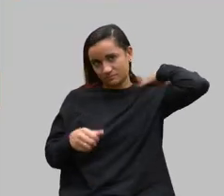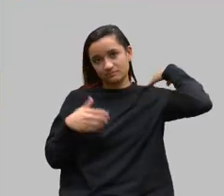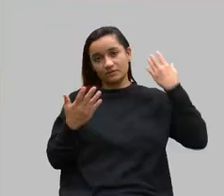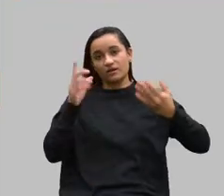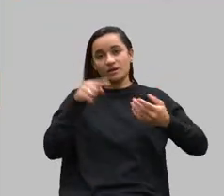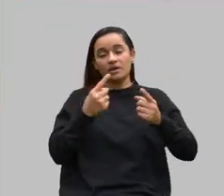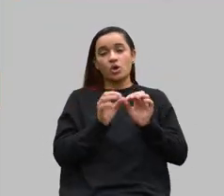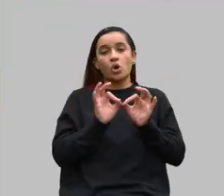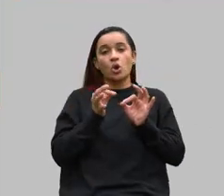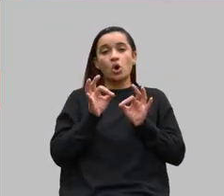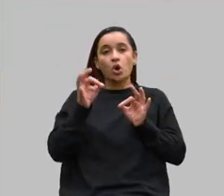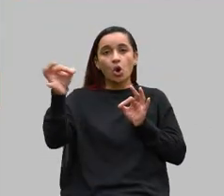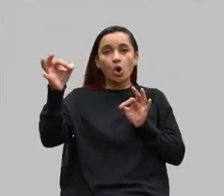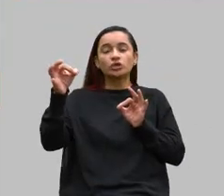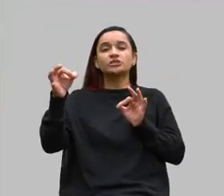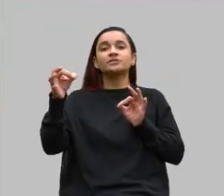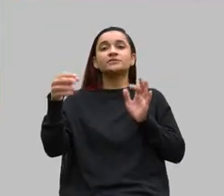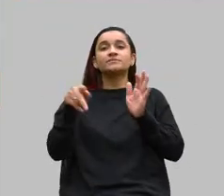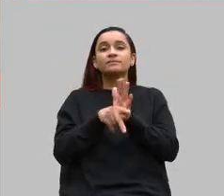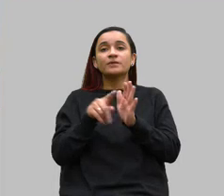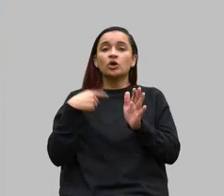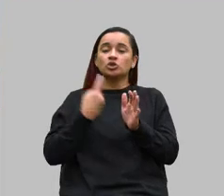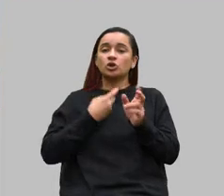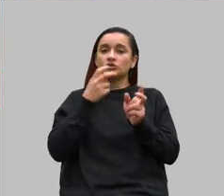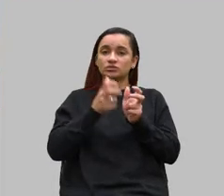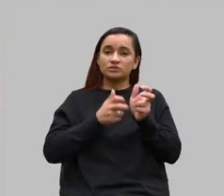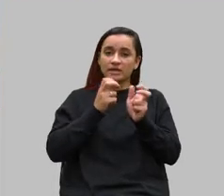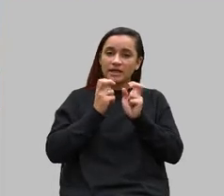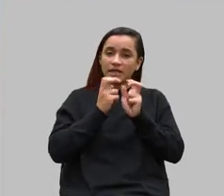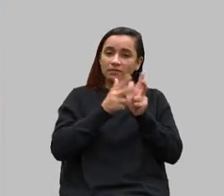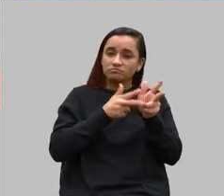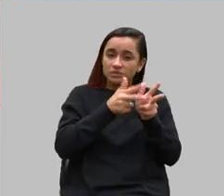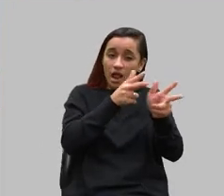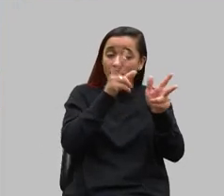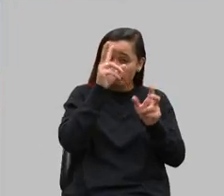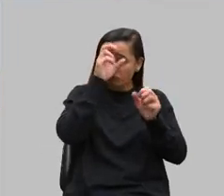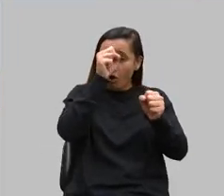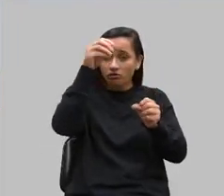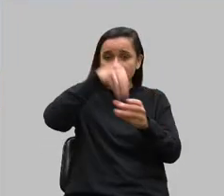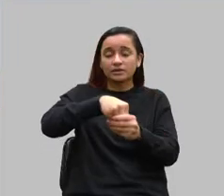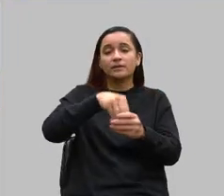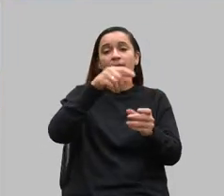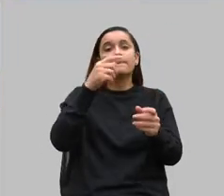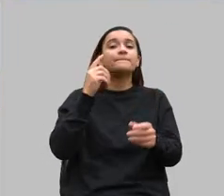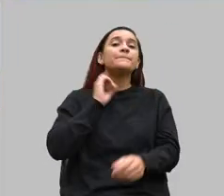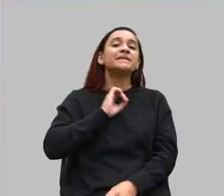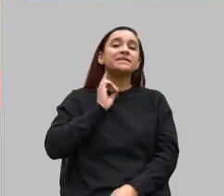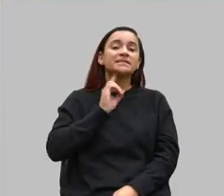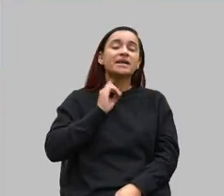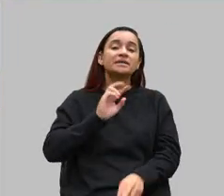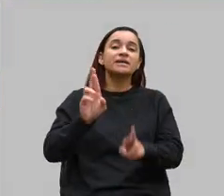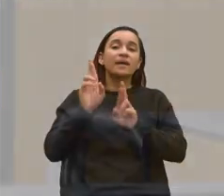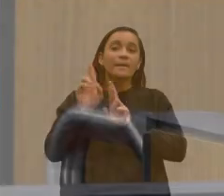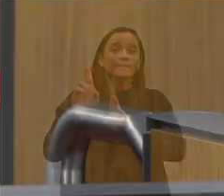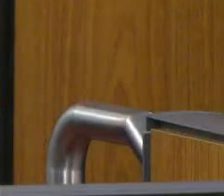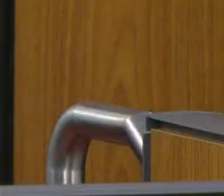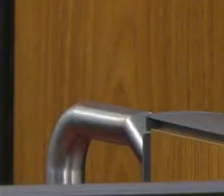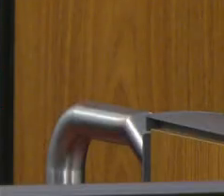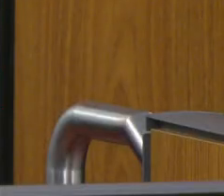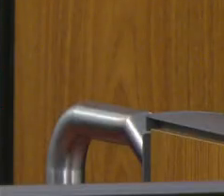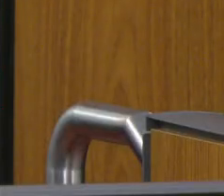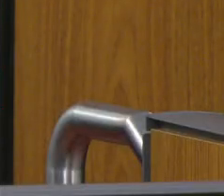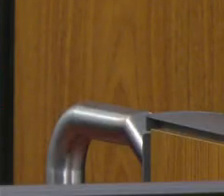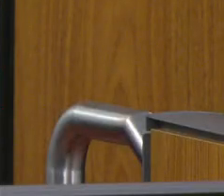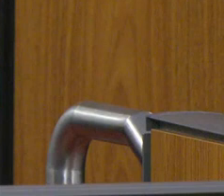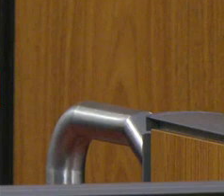Minas Gerais pelo contrário nosso trem passa e com muito orgulho passa com força em Minas Gerais representando eh eh um papel